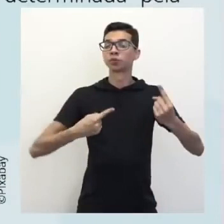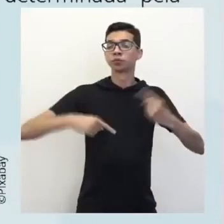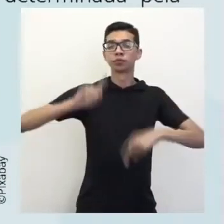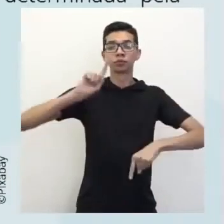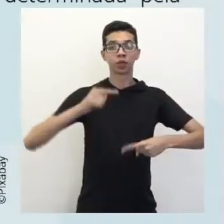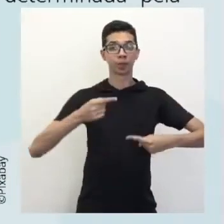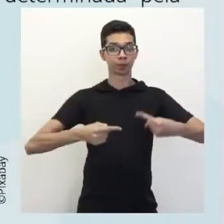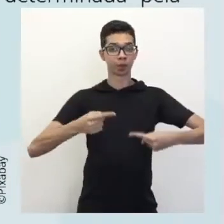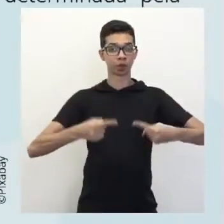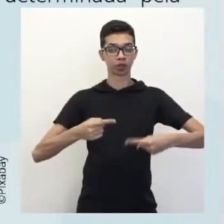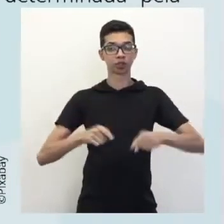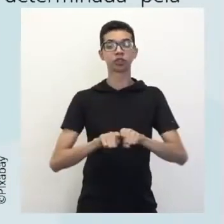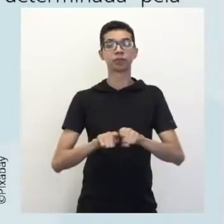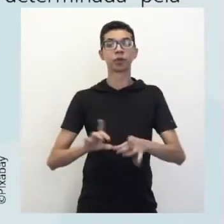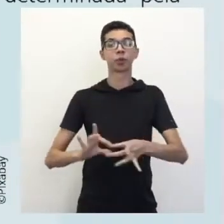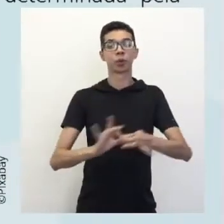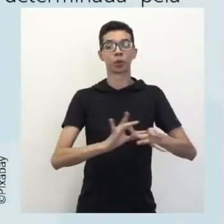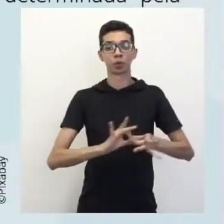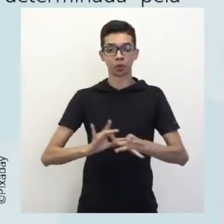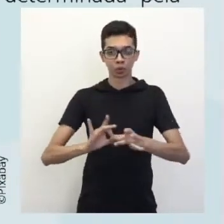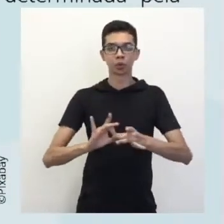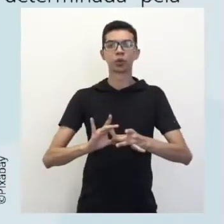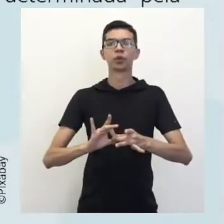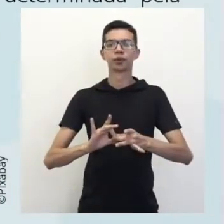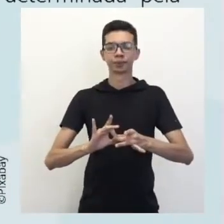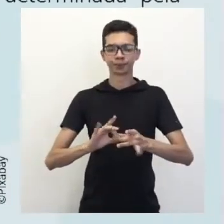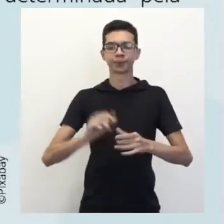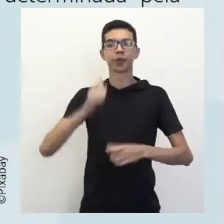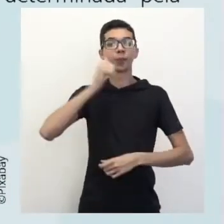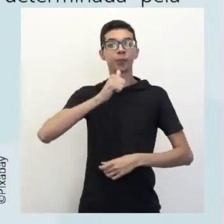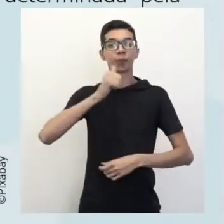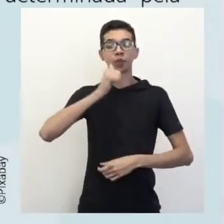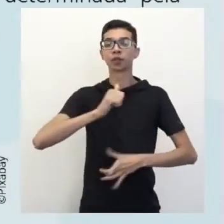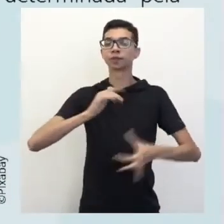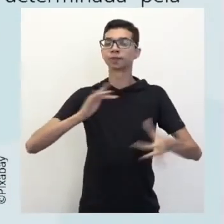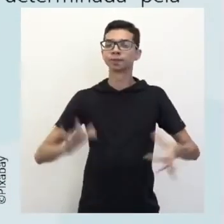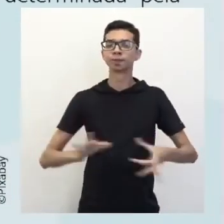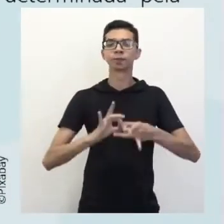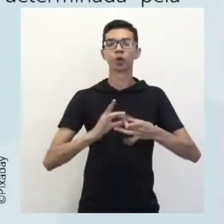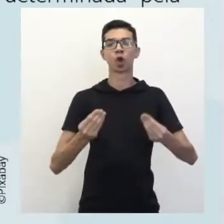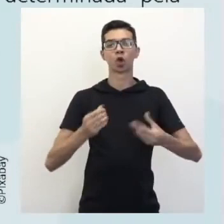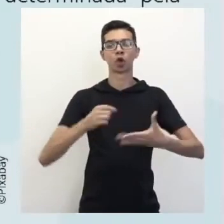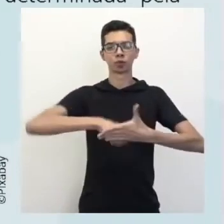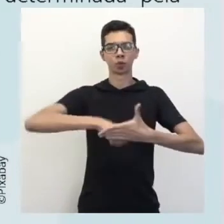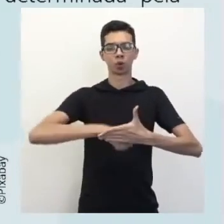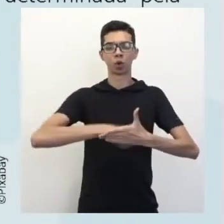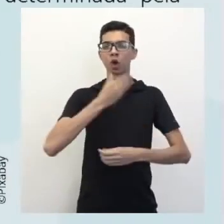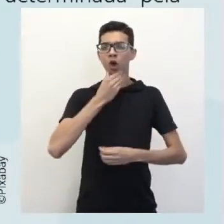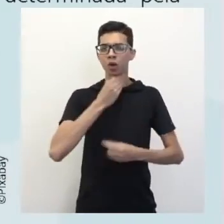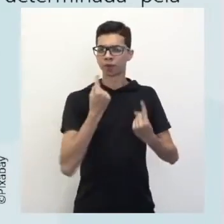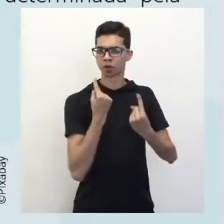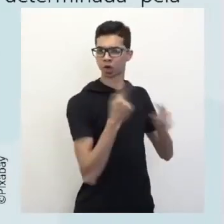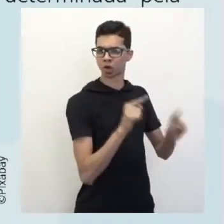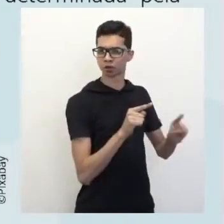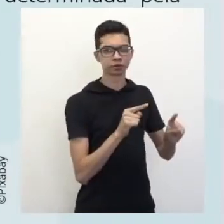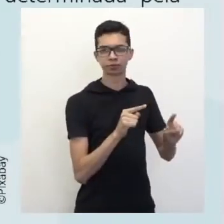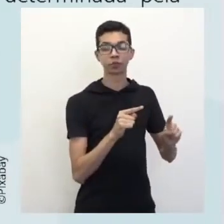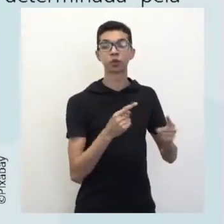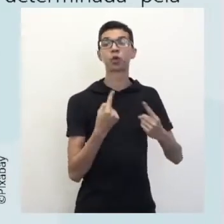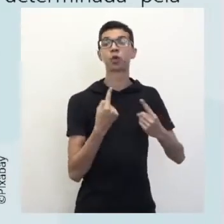política, pela união e pelo engajamento das mulheres na luta, não contra os homens, mas contra o